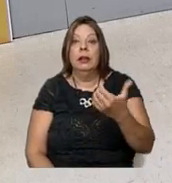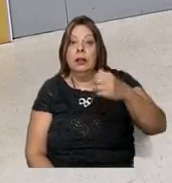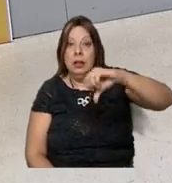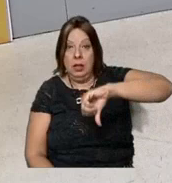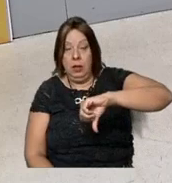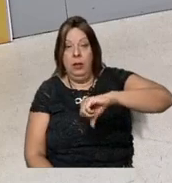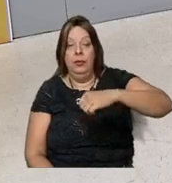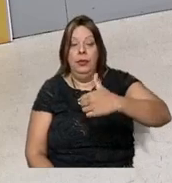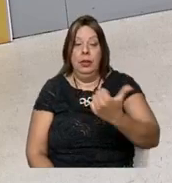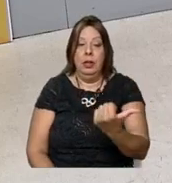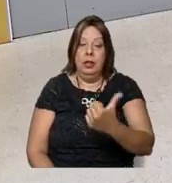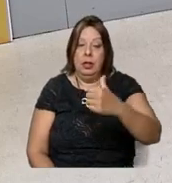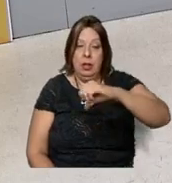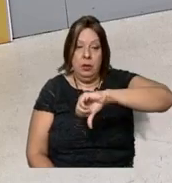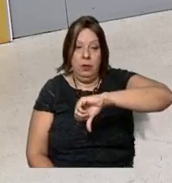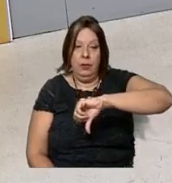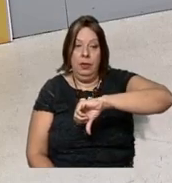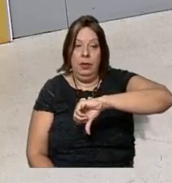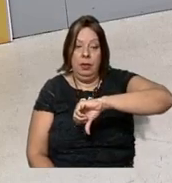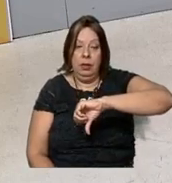19!